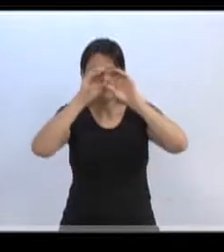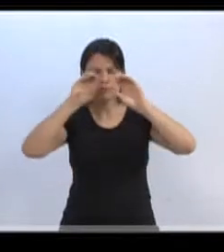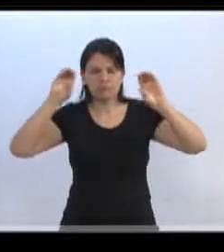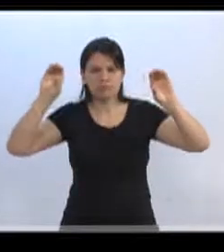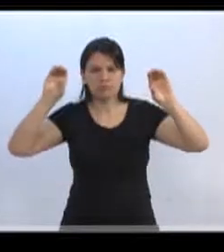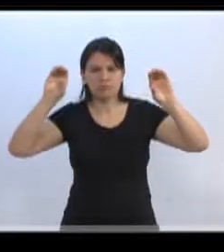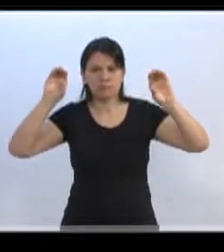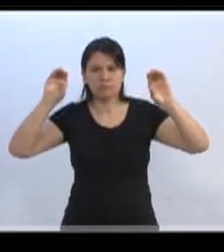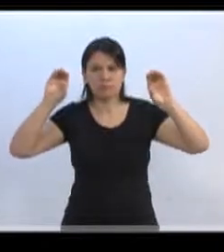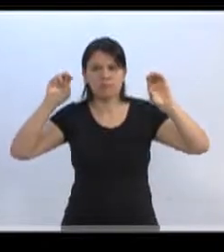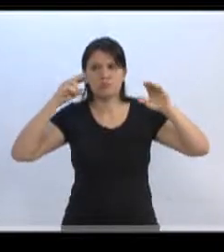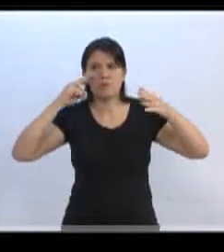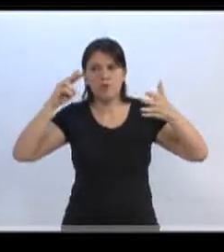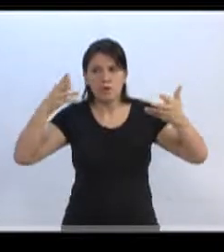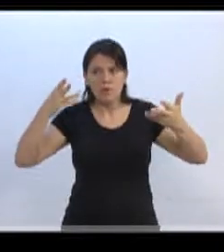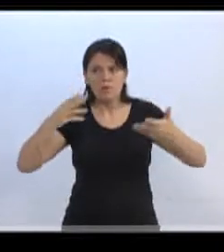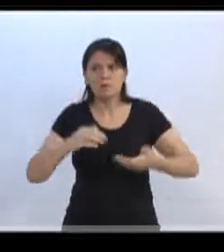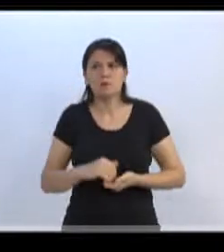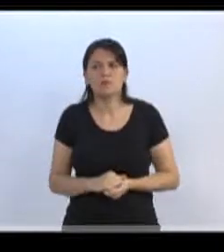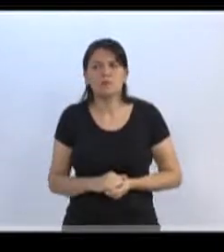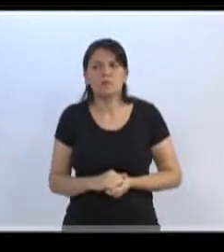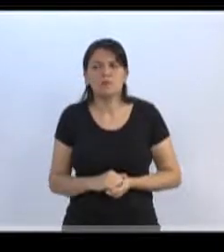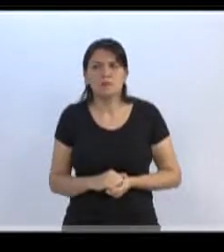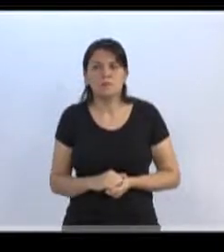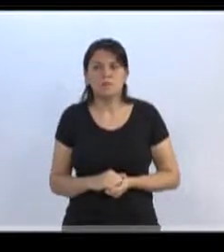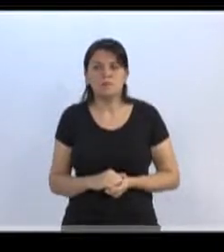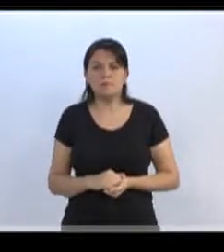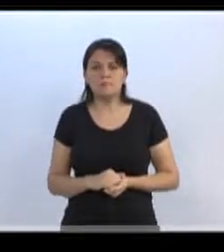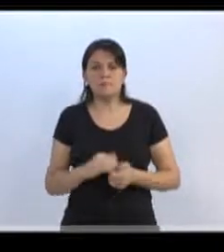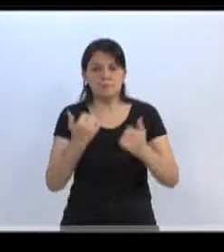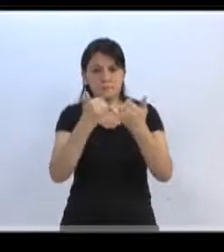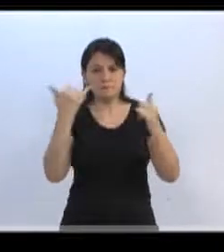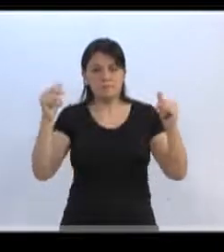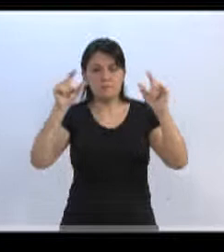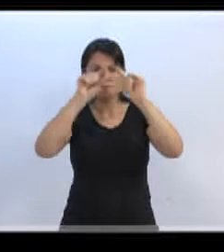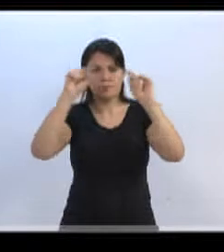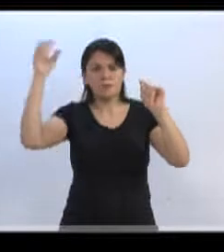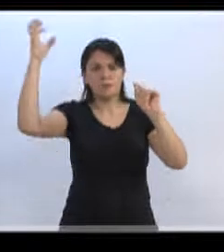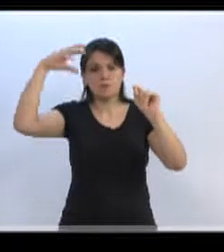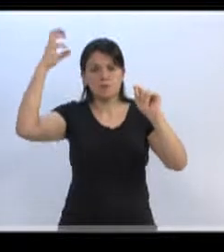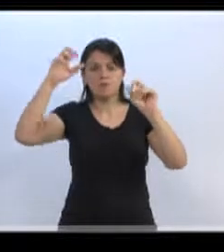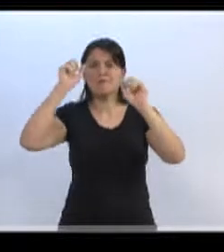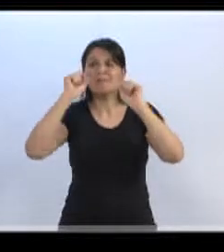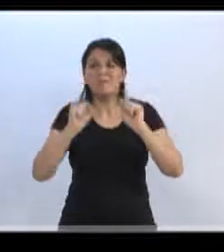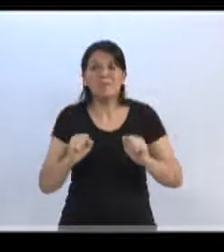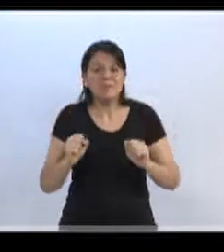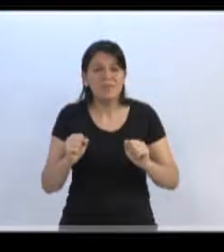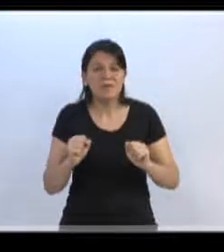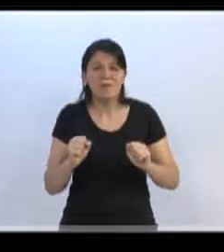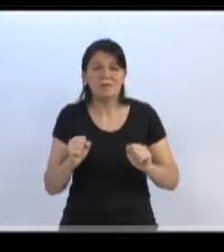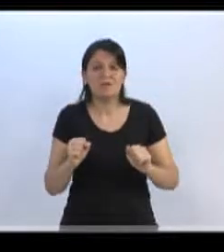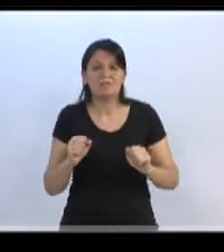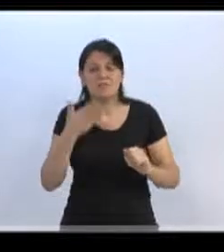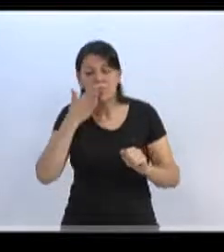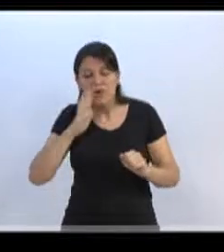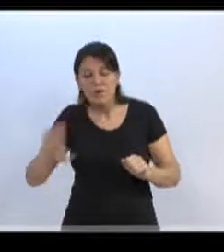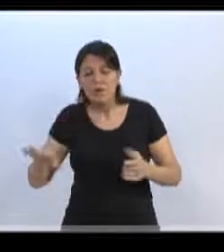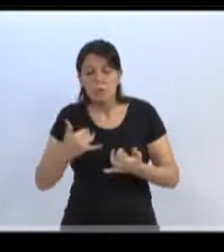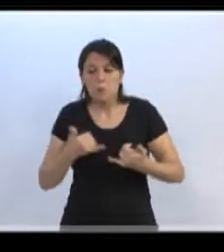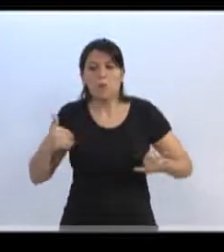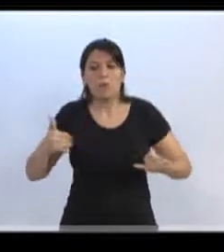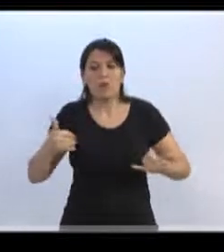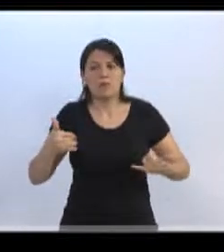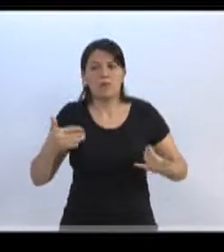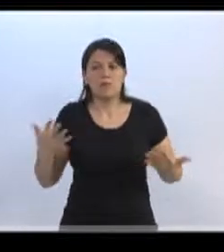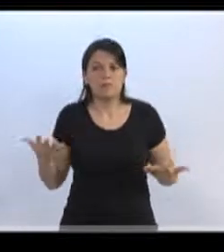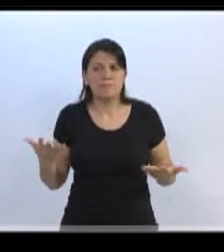olha ali beck olha líder do governo na fia são tá chovendo em cima e pode matar uma criança electrocutada qualquer pessoa na caixa de som